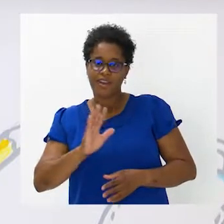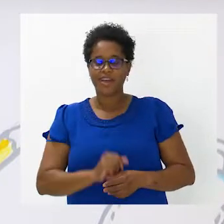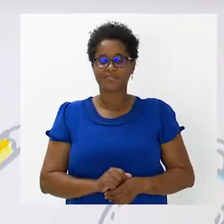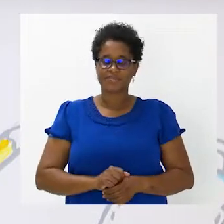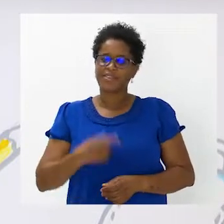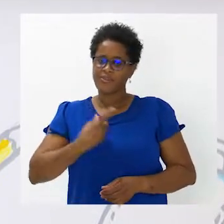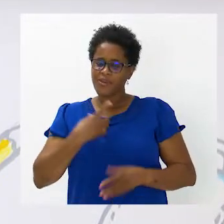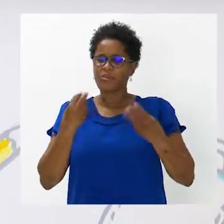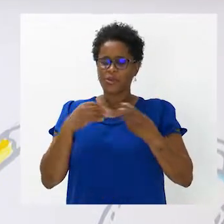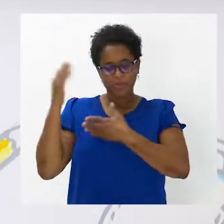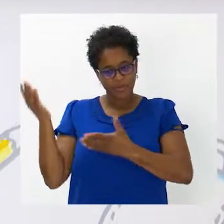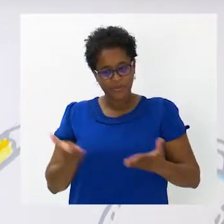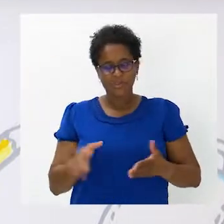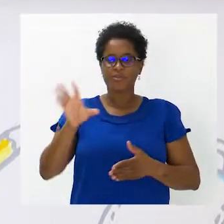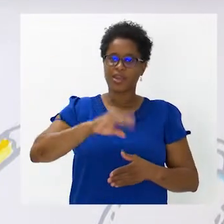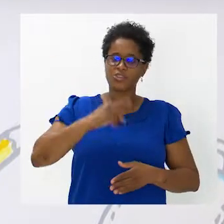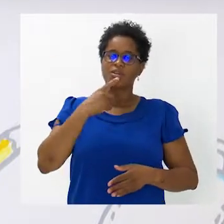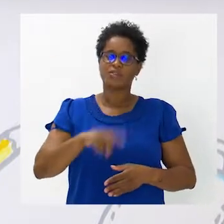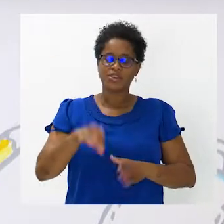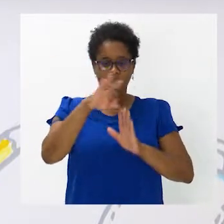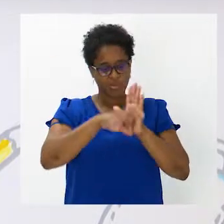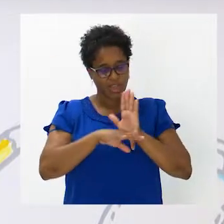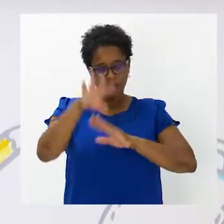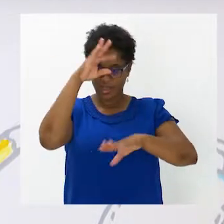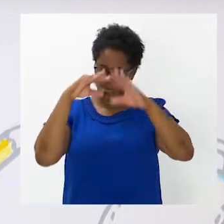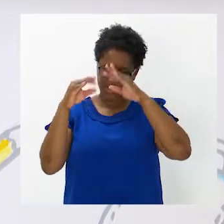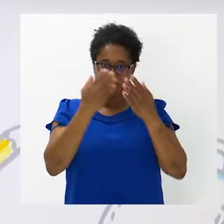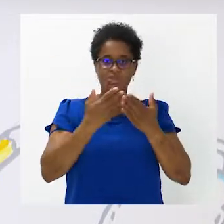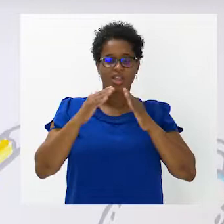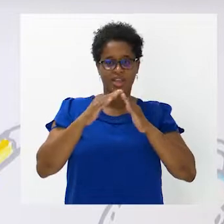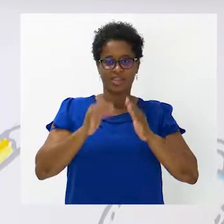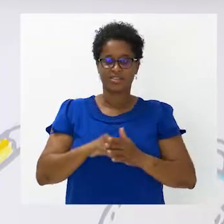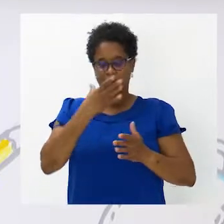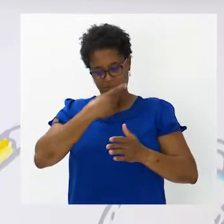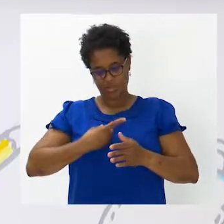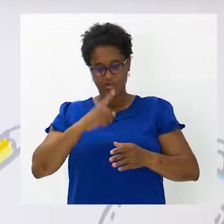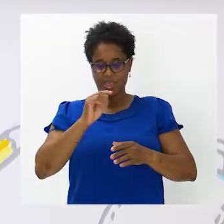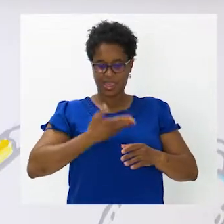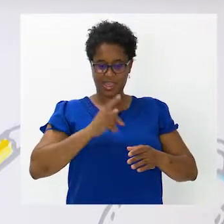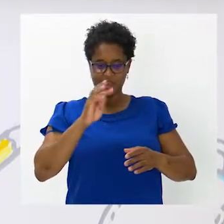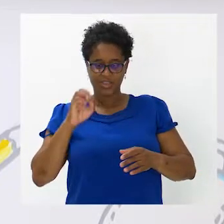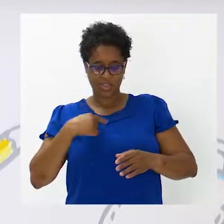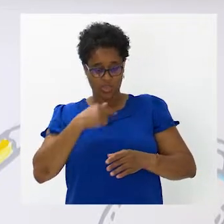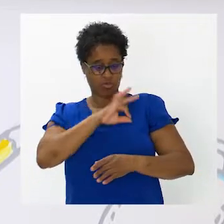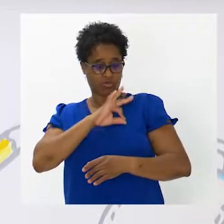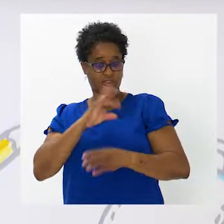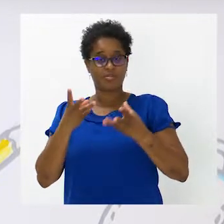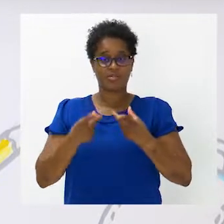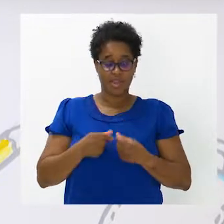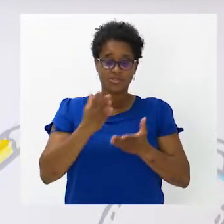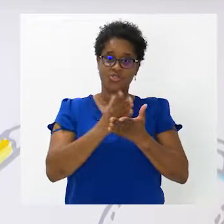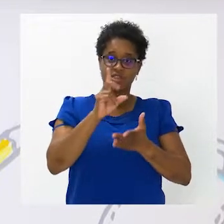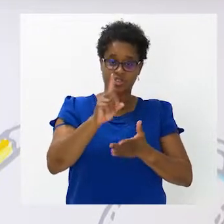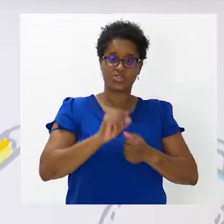Olá, sejam muito bem-vindos mais uma vez ao programa Aprender e Estudar em Casa. Meu nome é Edson Mendes, sou professor de Matemática